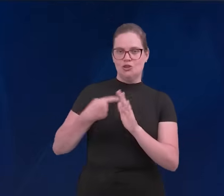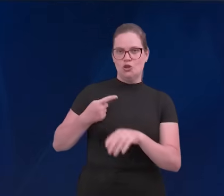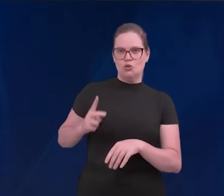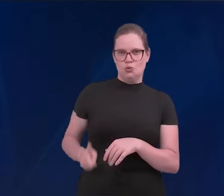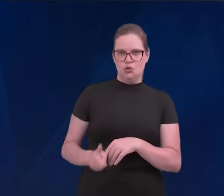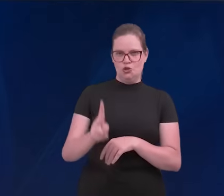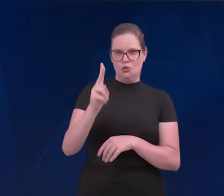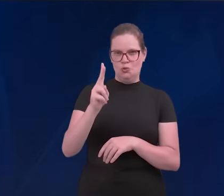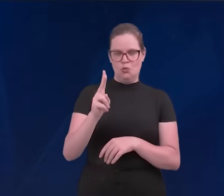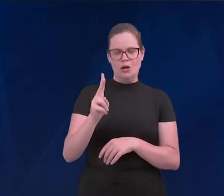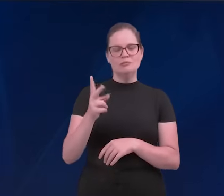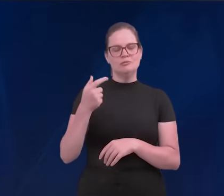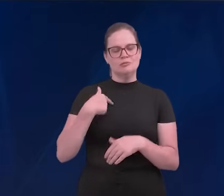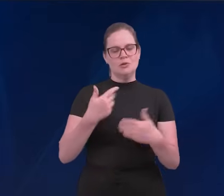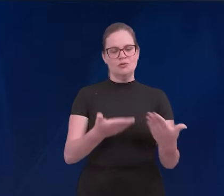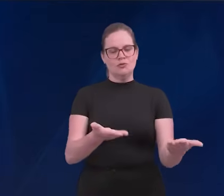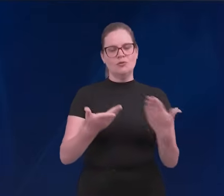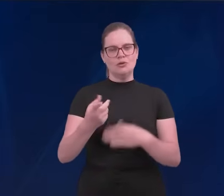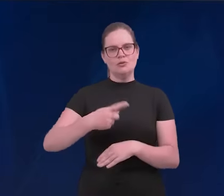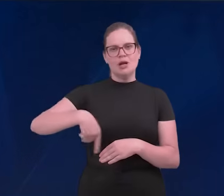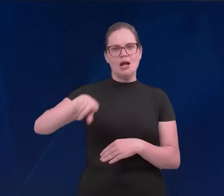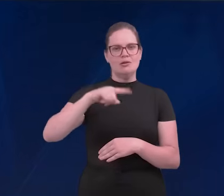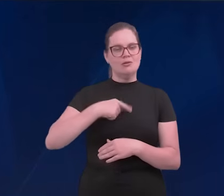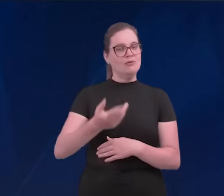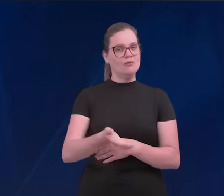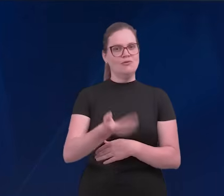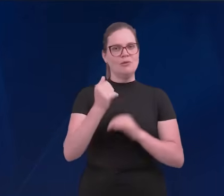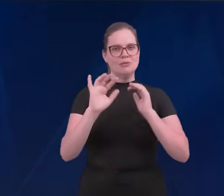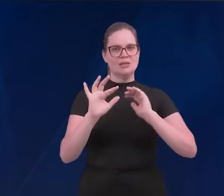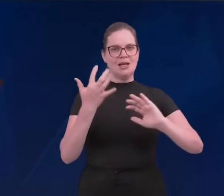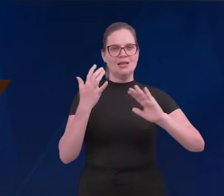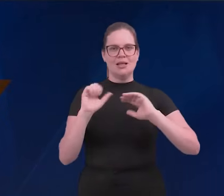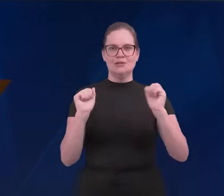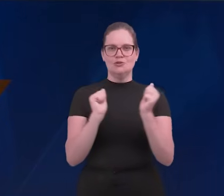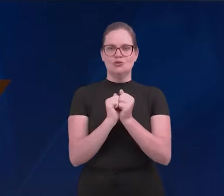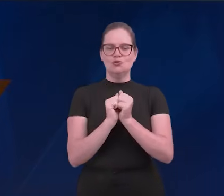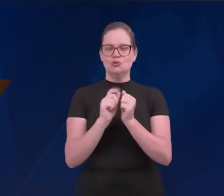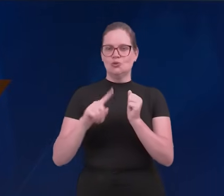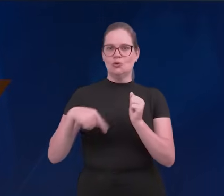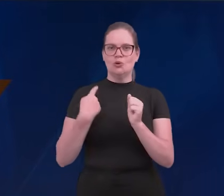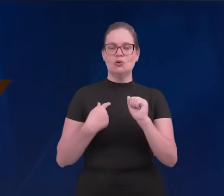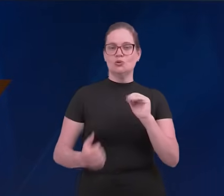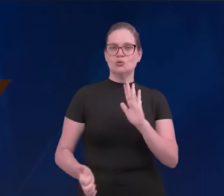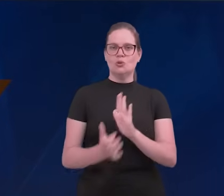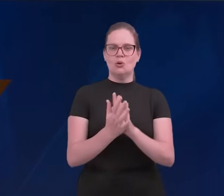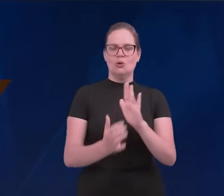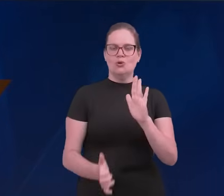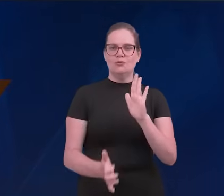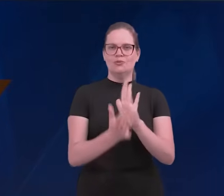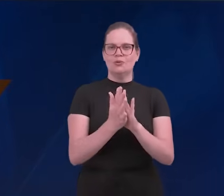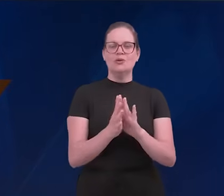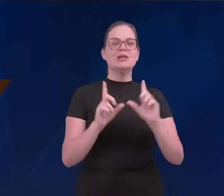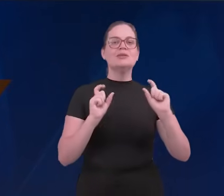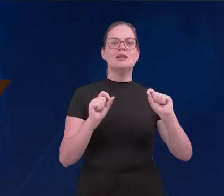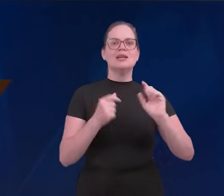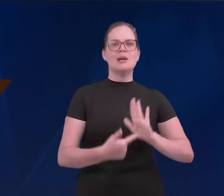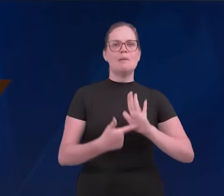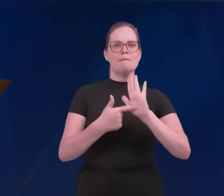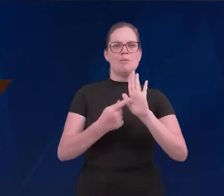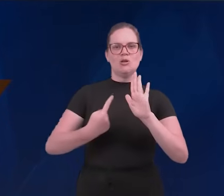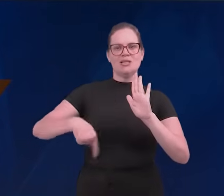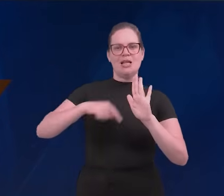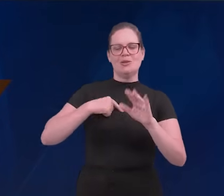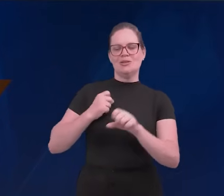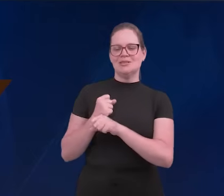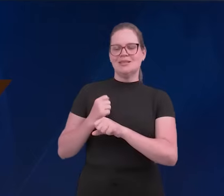continuar, quero convidá-lo para cantar conosco um hino que expressa